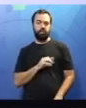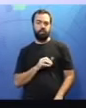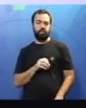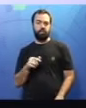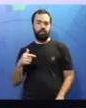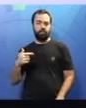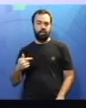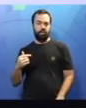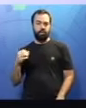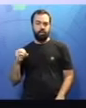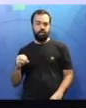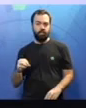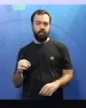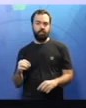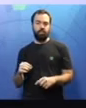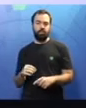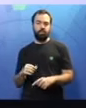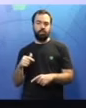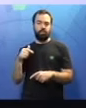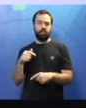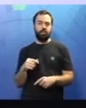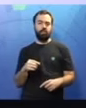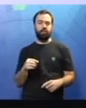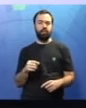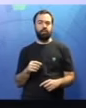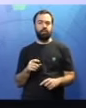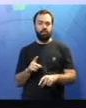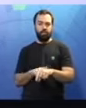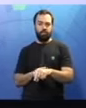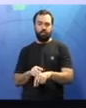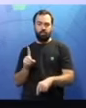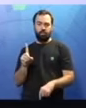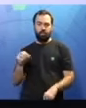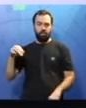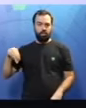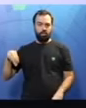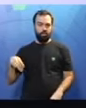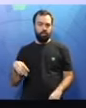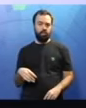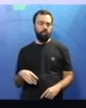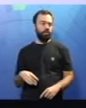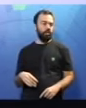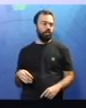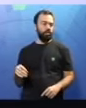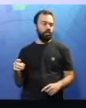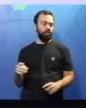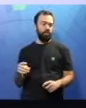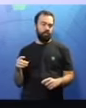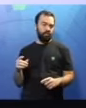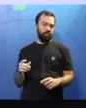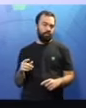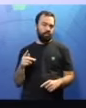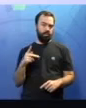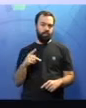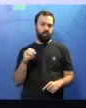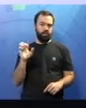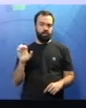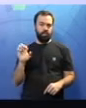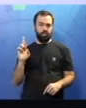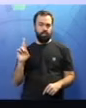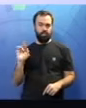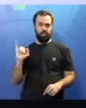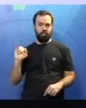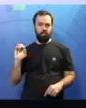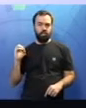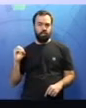minuto. O período é o intervalo de tempo para que o mesmo fenômeno volte a ocorrer de